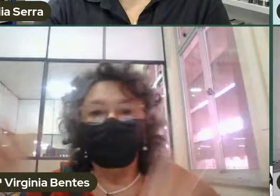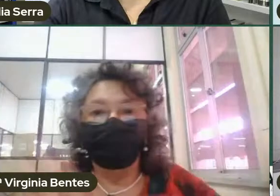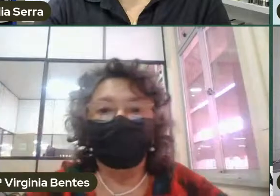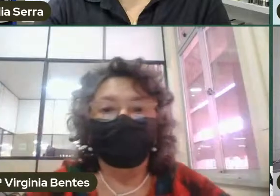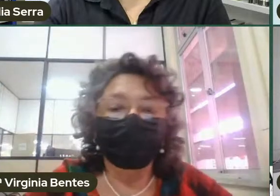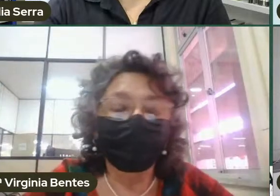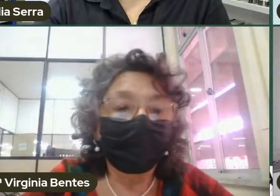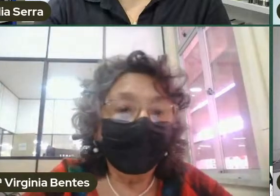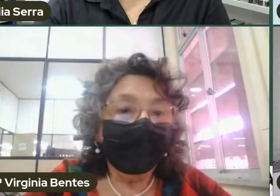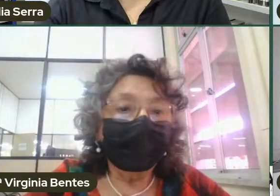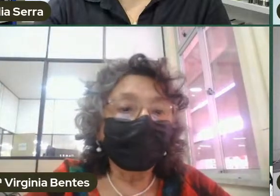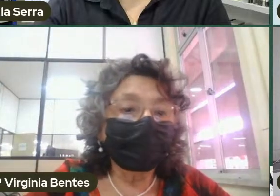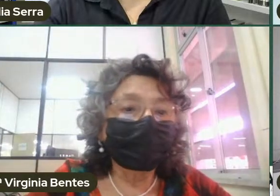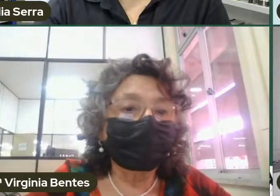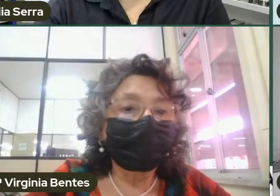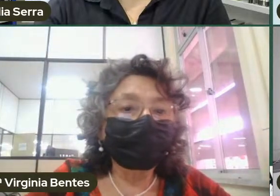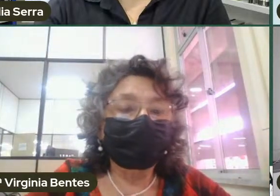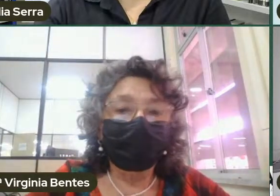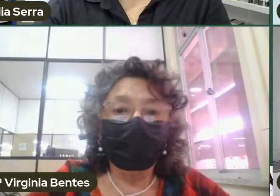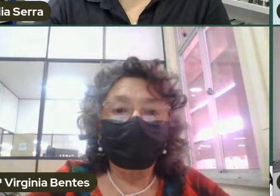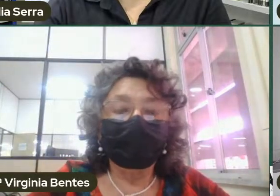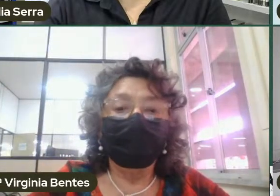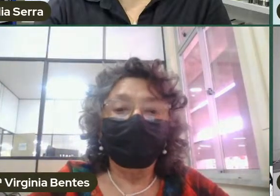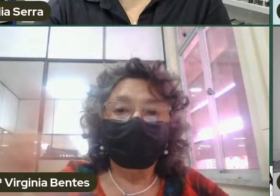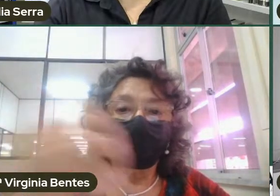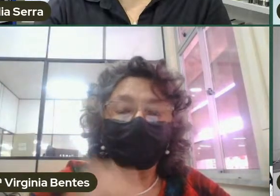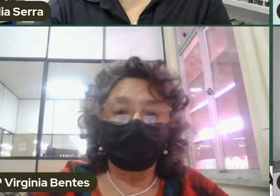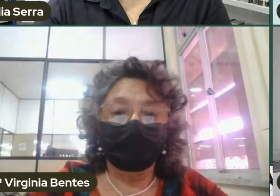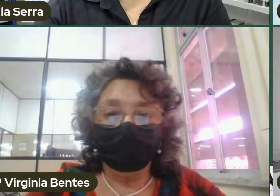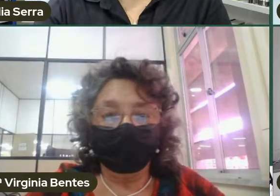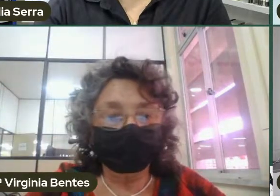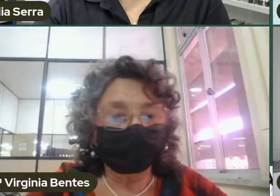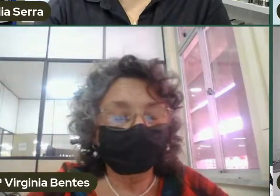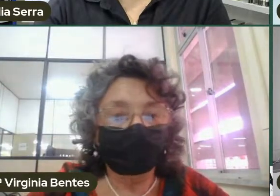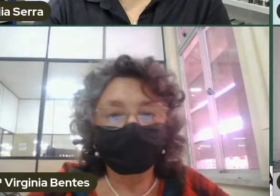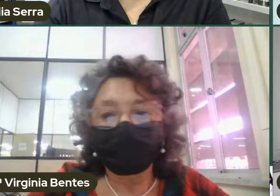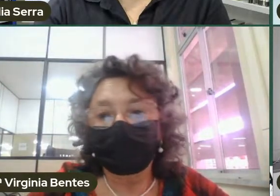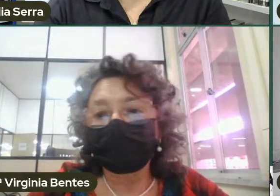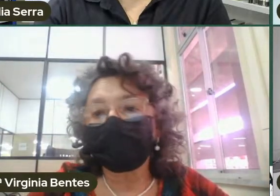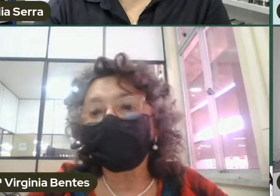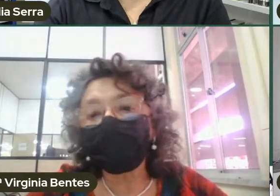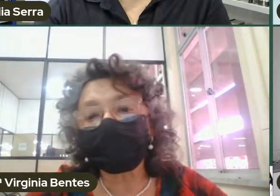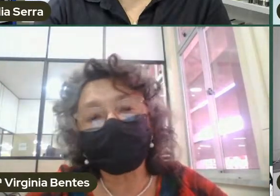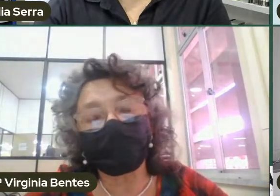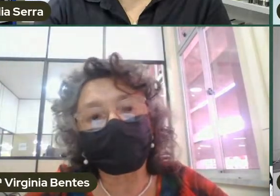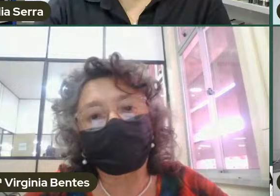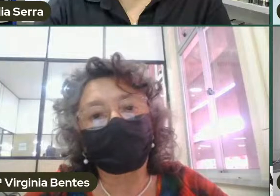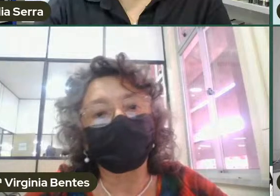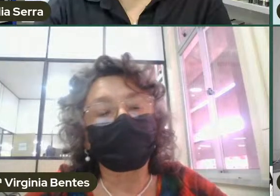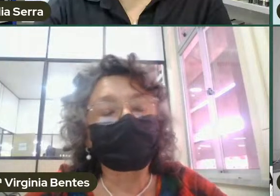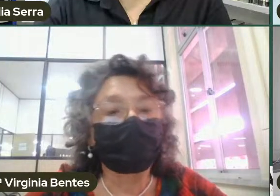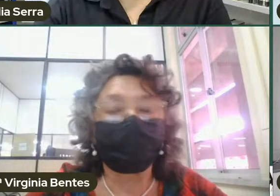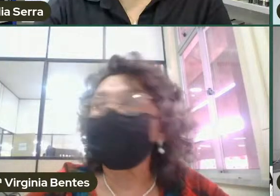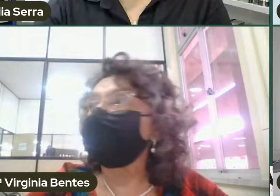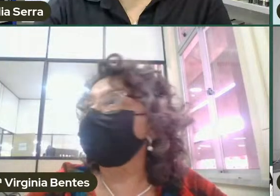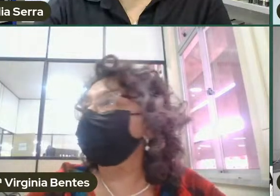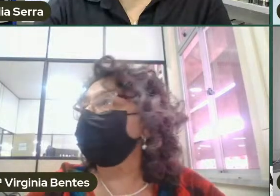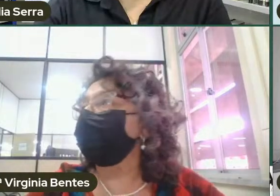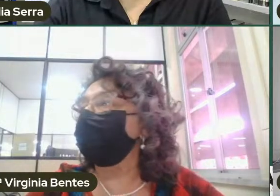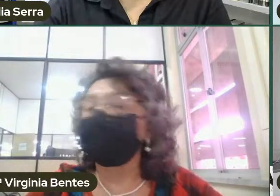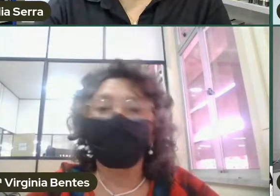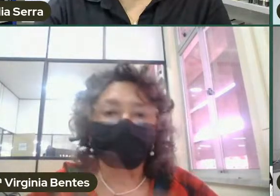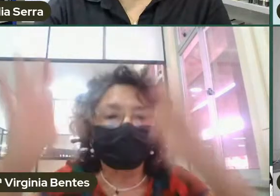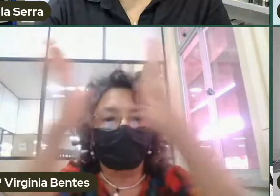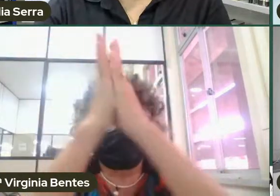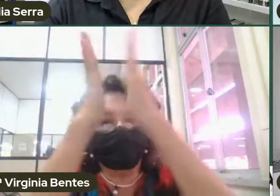monitorando, viu? E eu vou deixar com a Lucélia para vocês darem suas palavras finais. Mas muitíssimo obrigada, equipe da CEPAD,